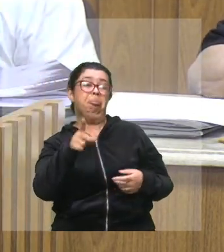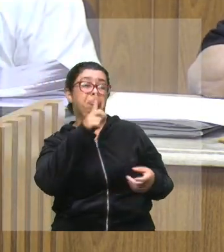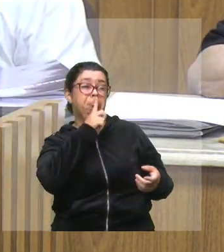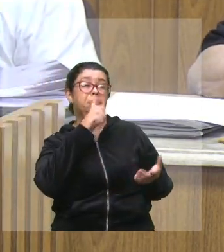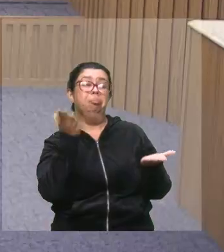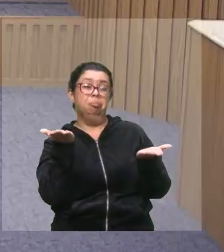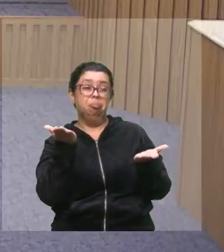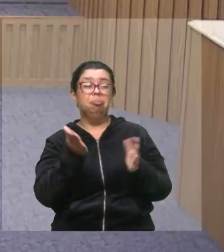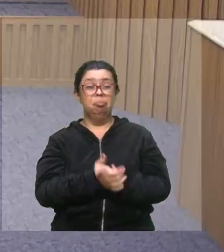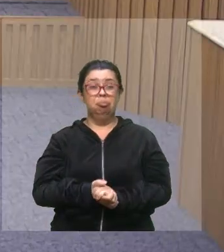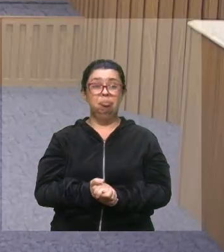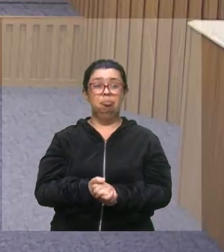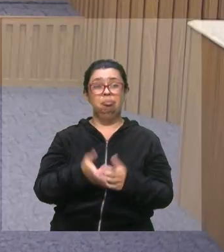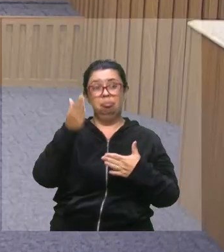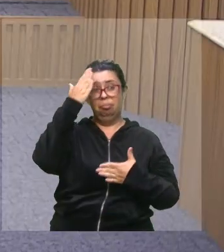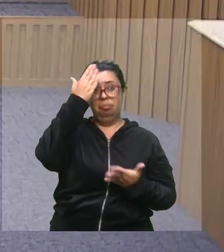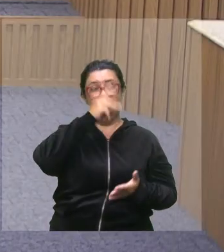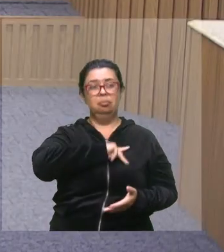presidente.